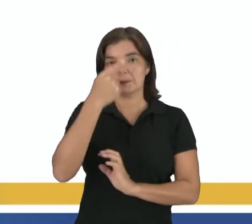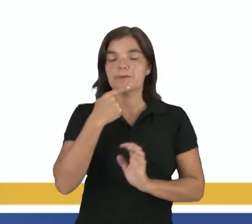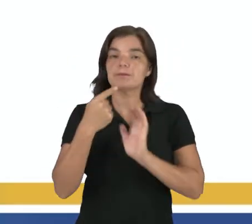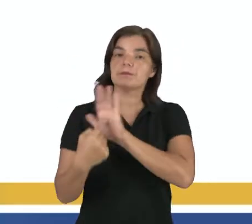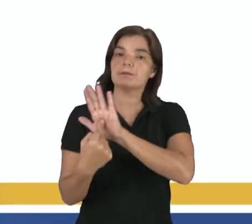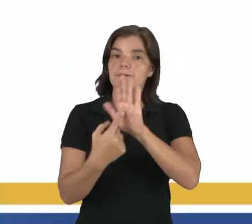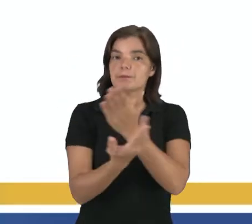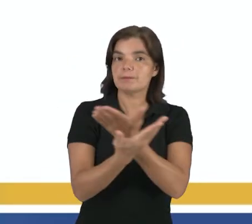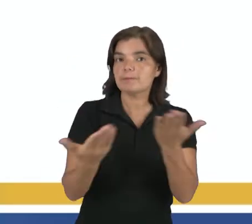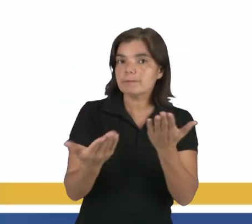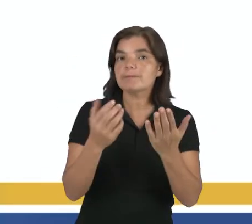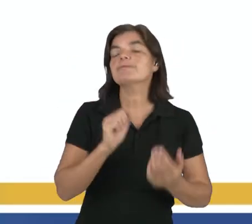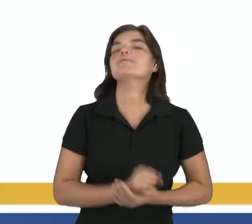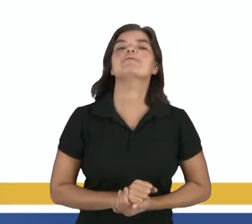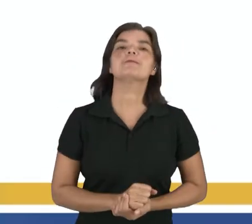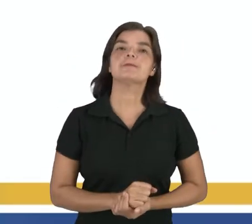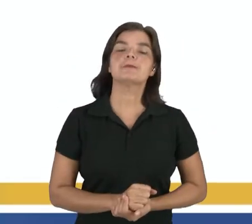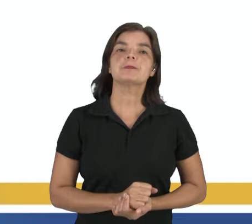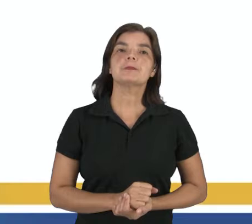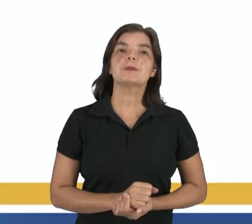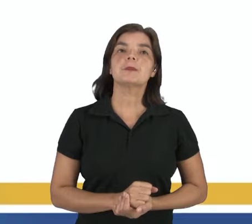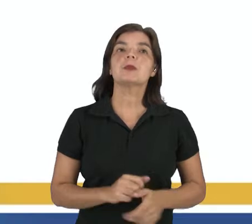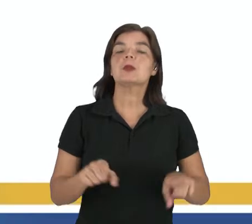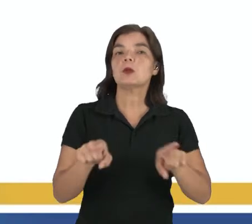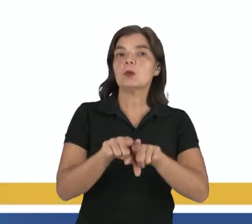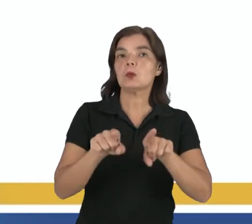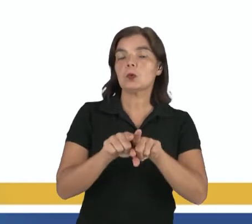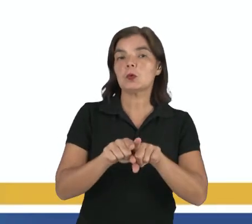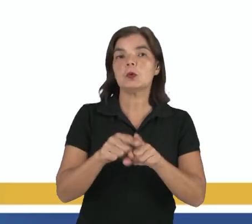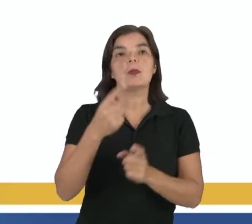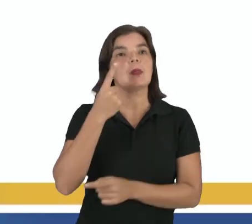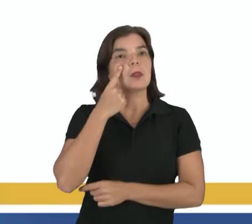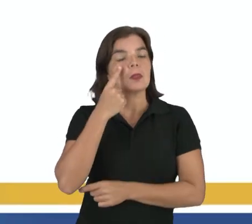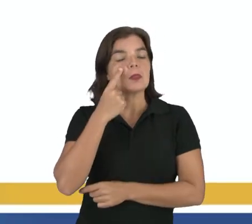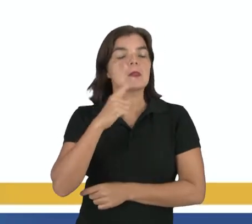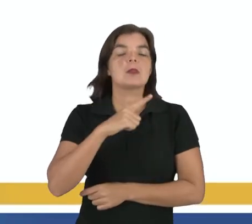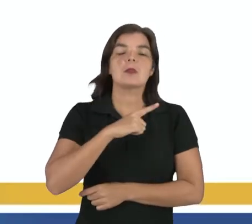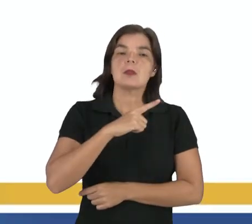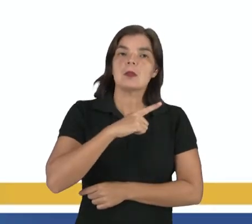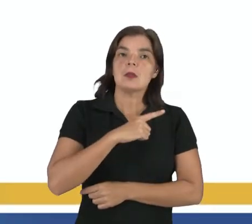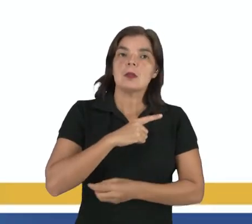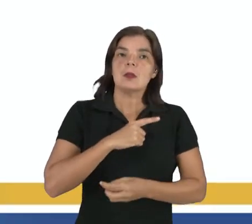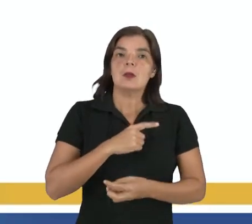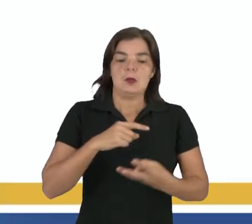no gráfico que vocês estão vendo na telinha, onde nós temos aí